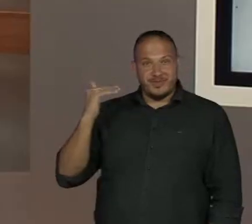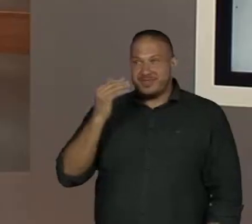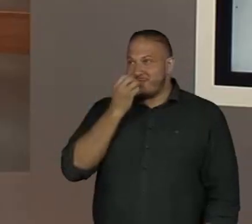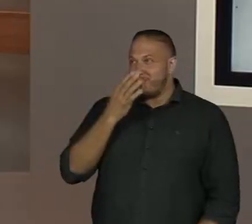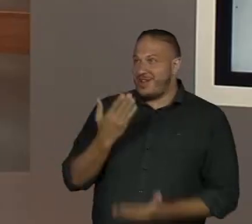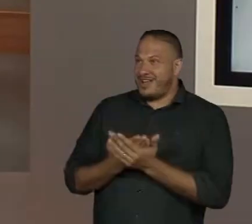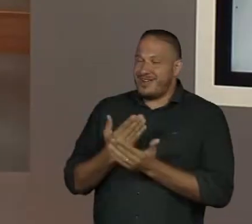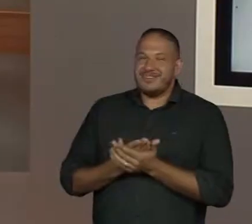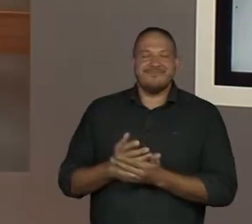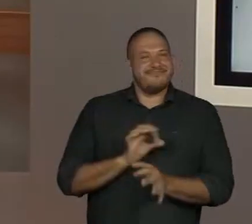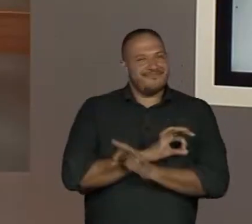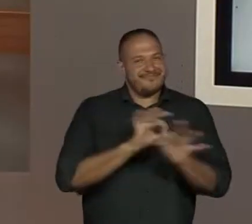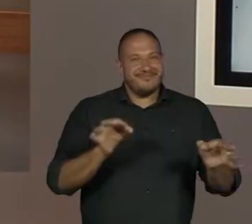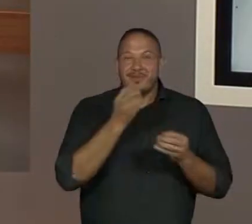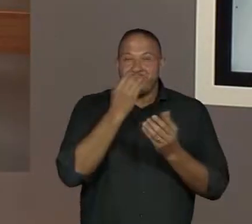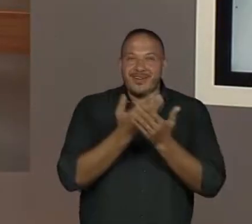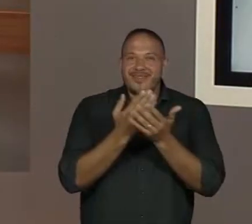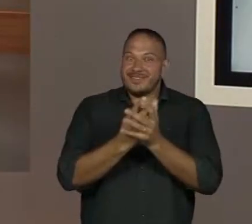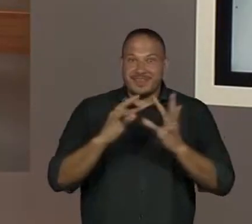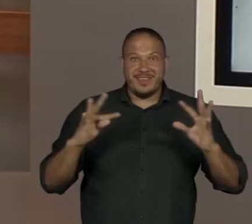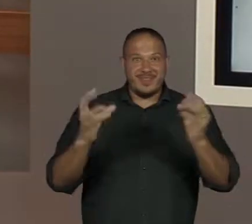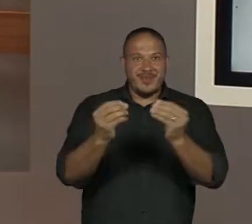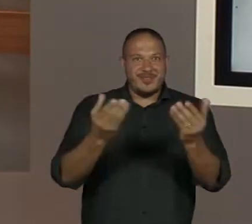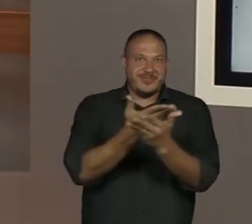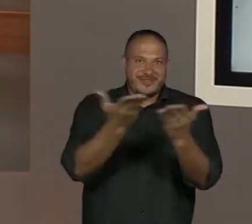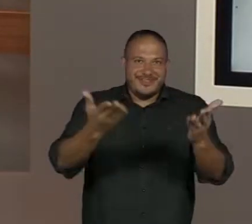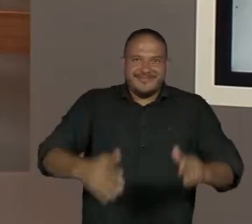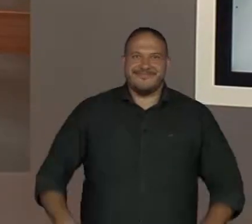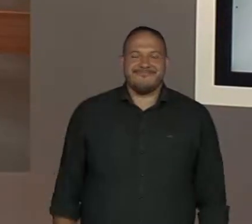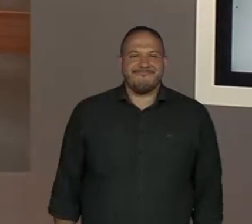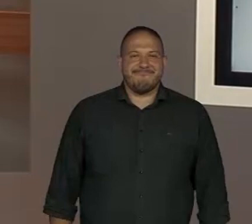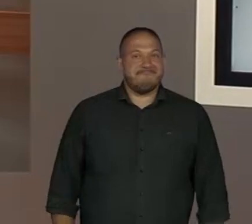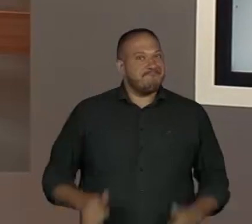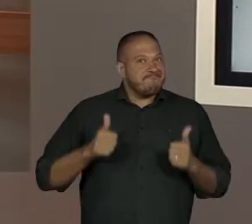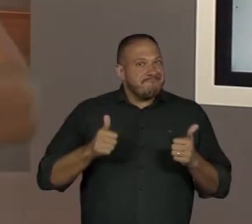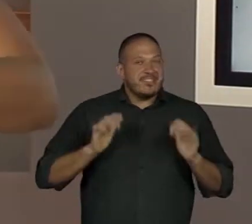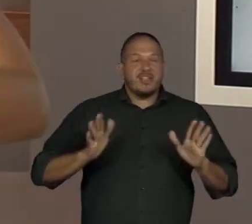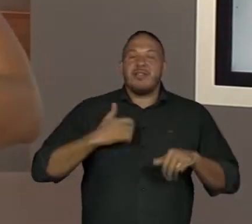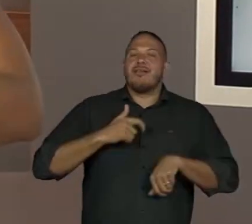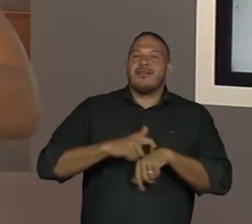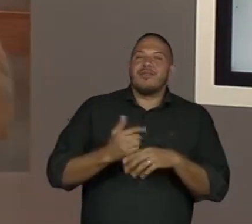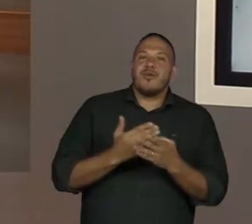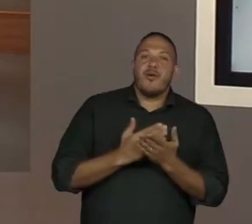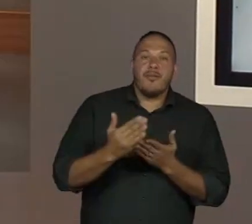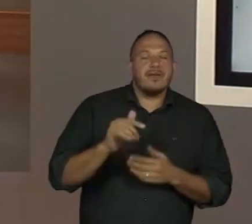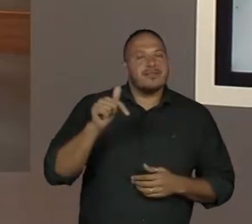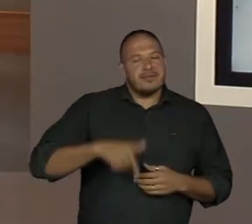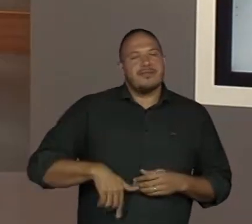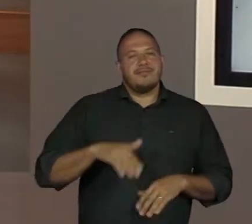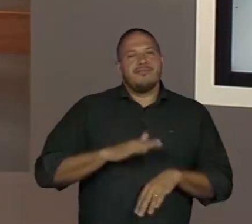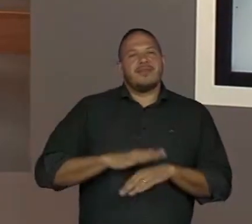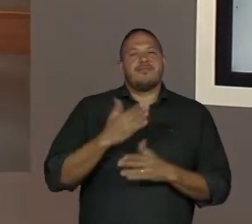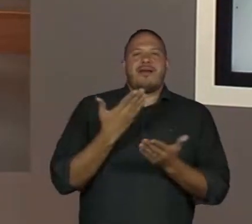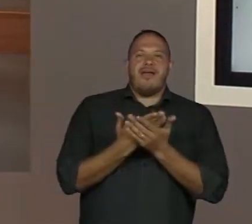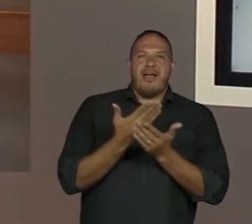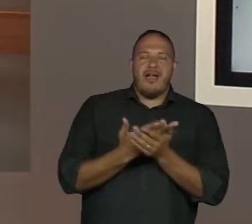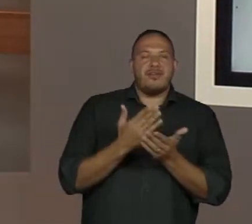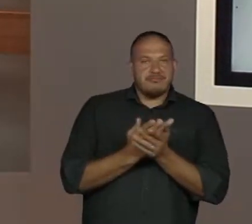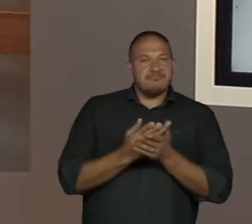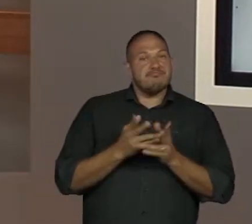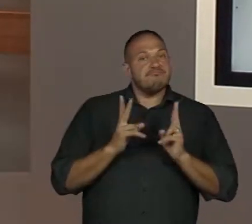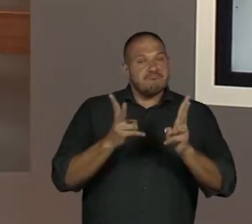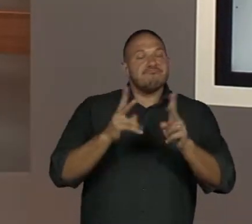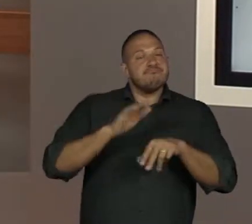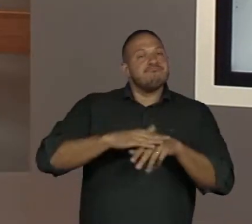Isso mesmo, boa aula a todos nós. Então, já inicio falando que essa é mais uma aula da sequência didática